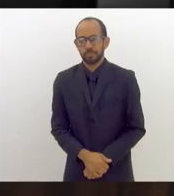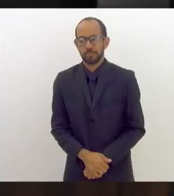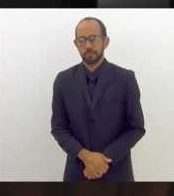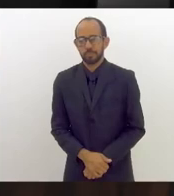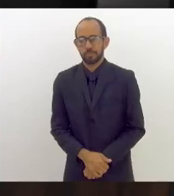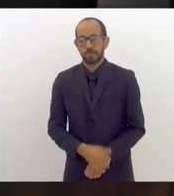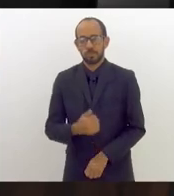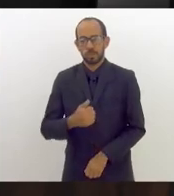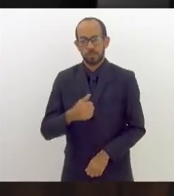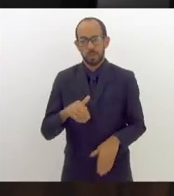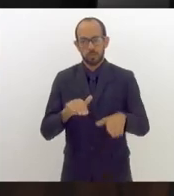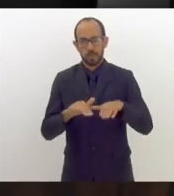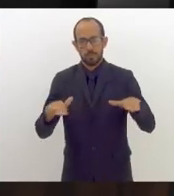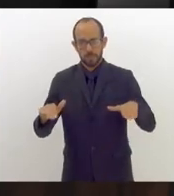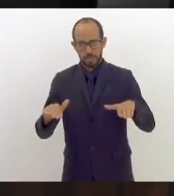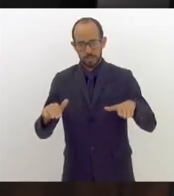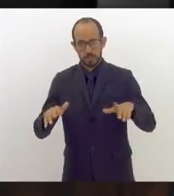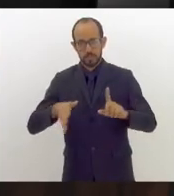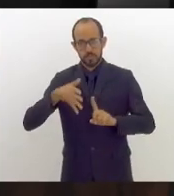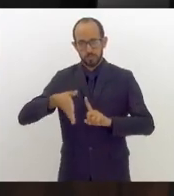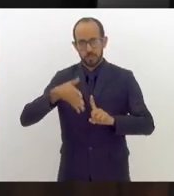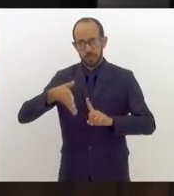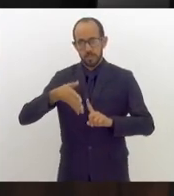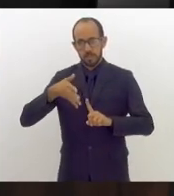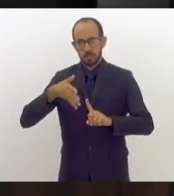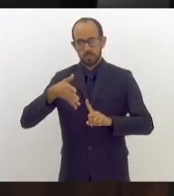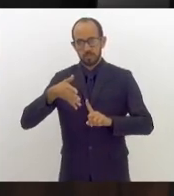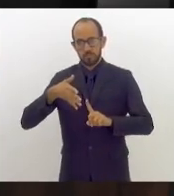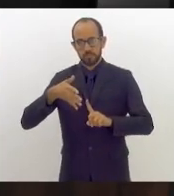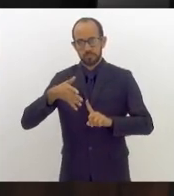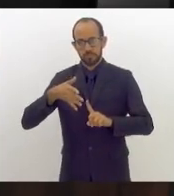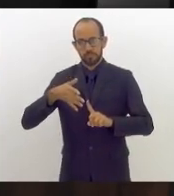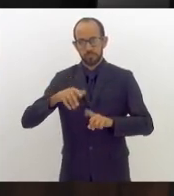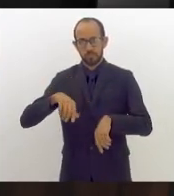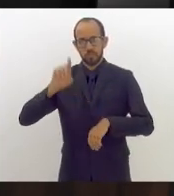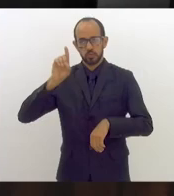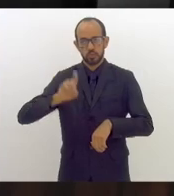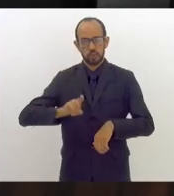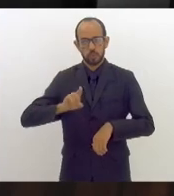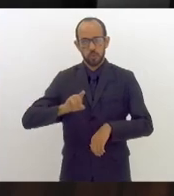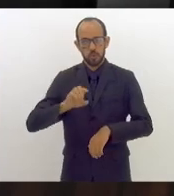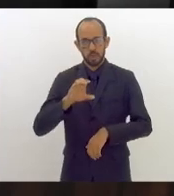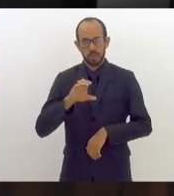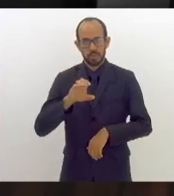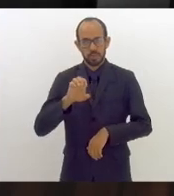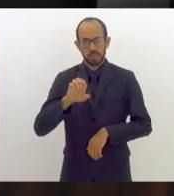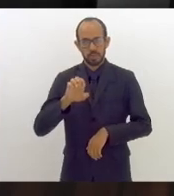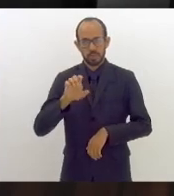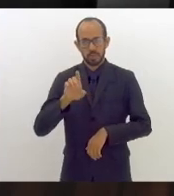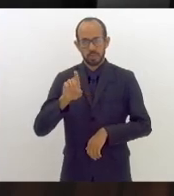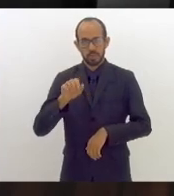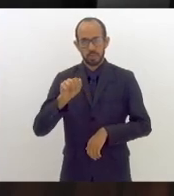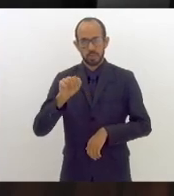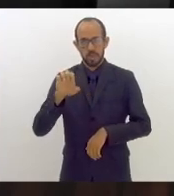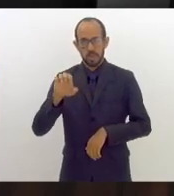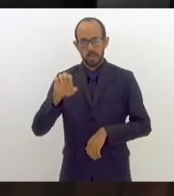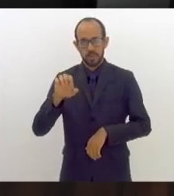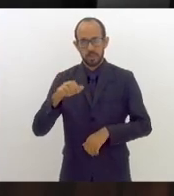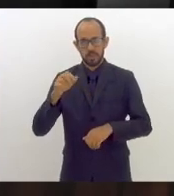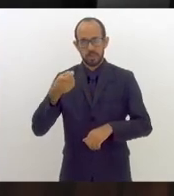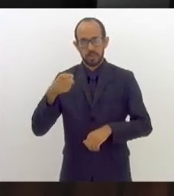primeiro da mesa a falar o diretor da Cedae e ex-presidente do PSDB